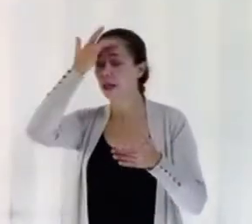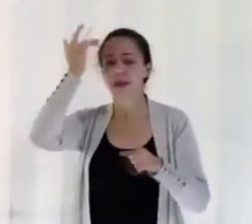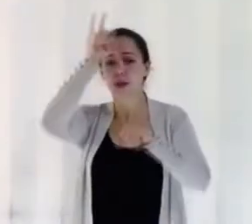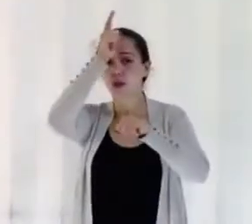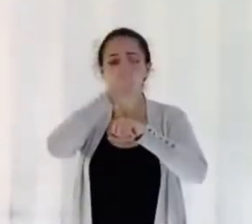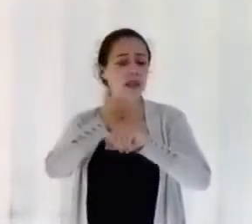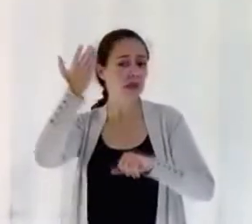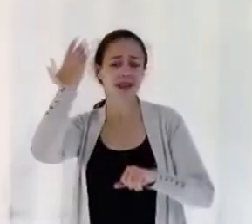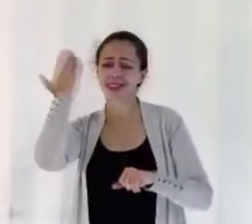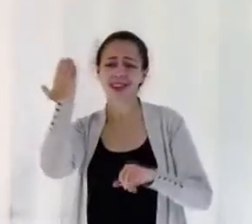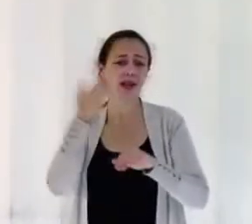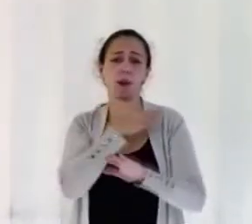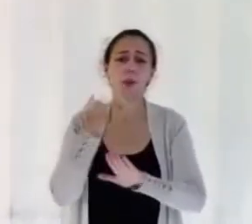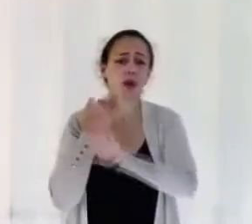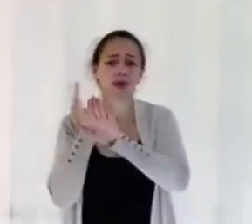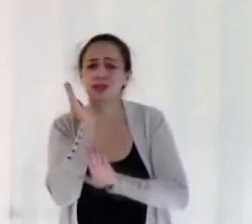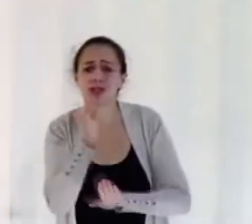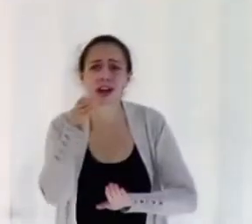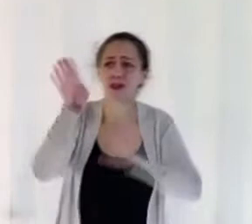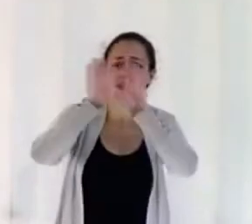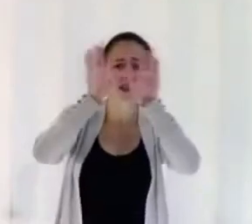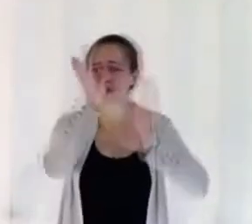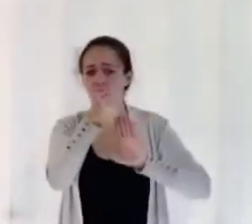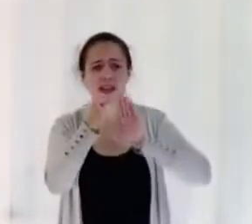de Cristo. Ele é o mesmo.